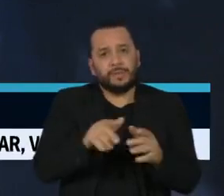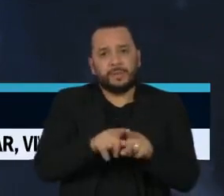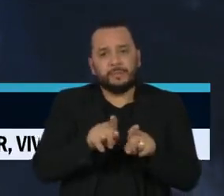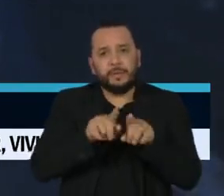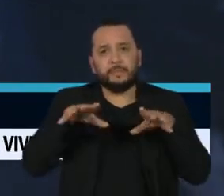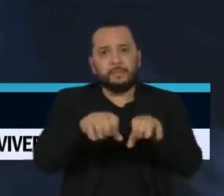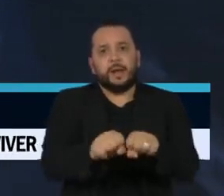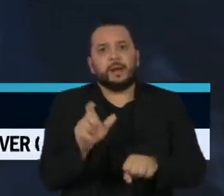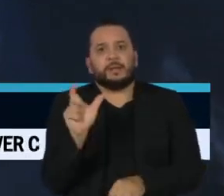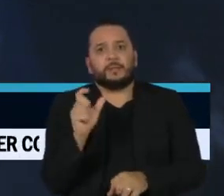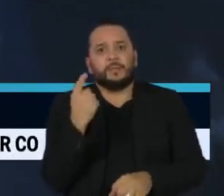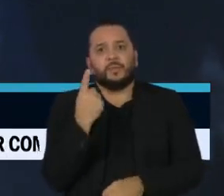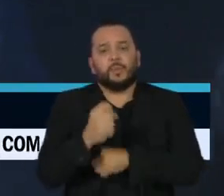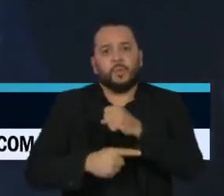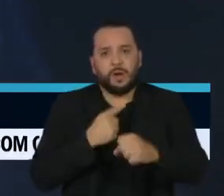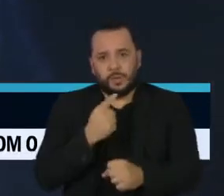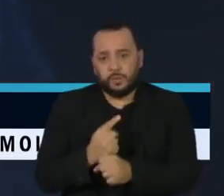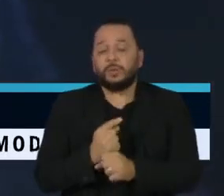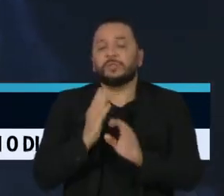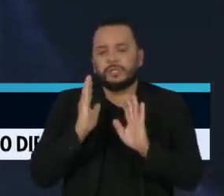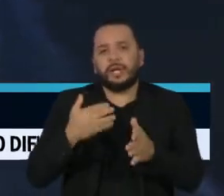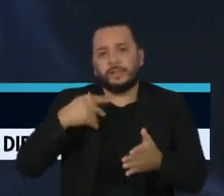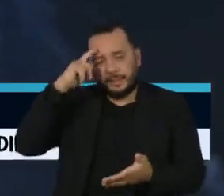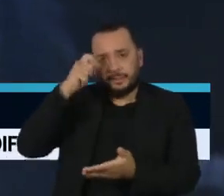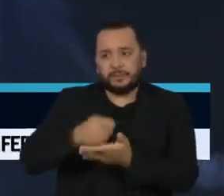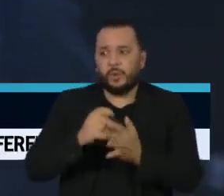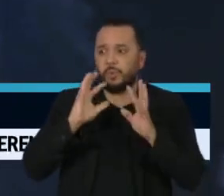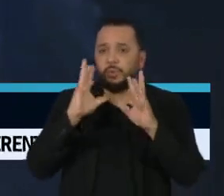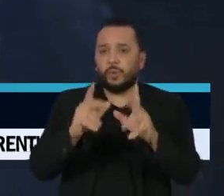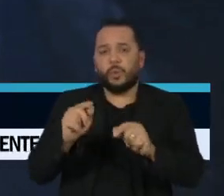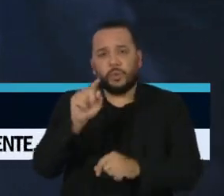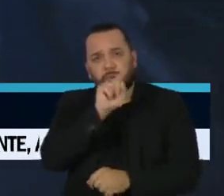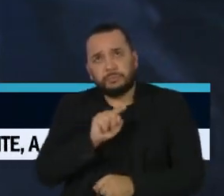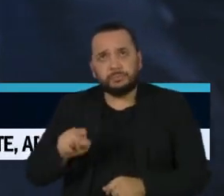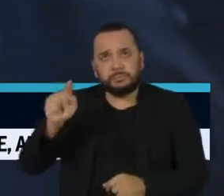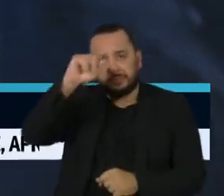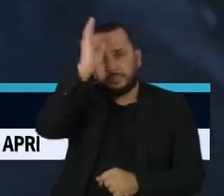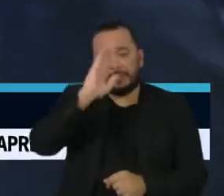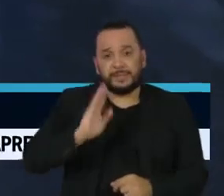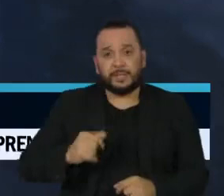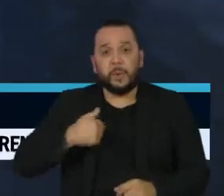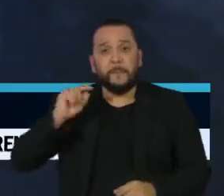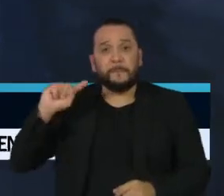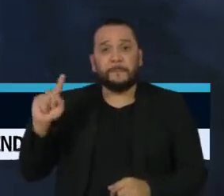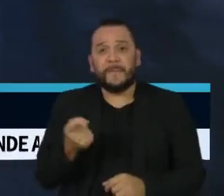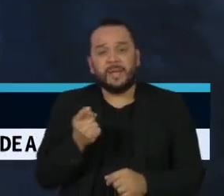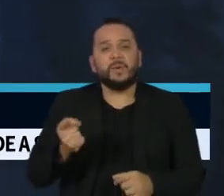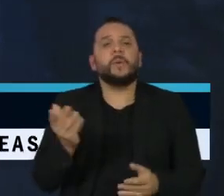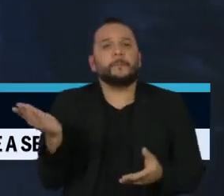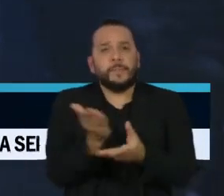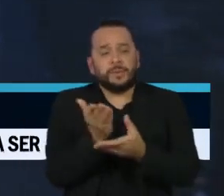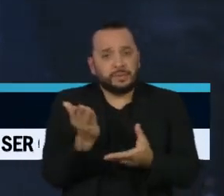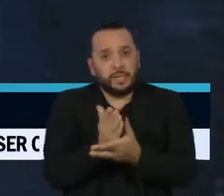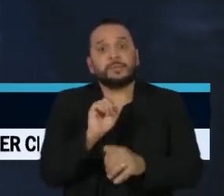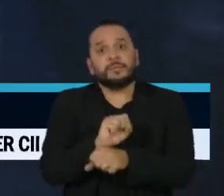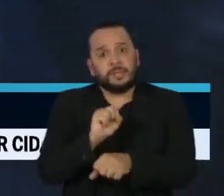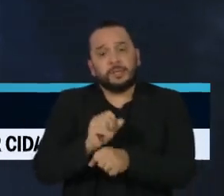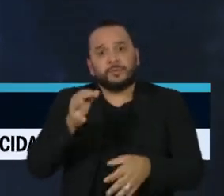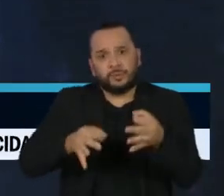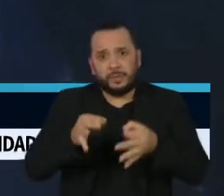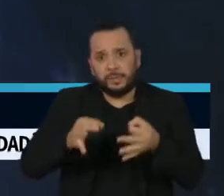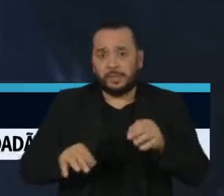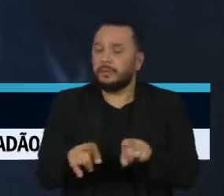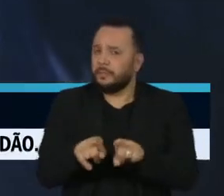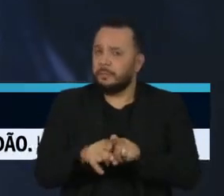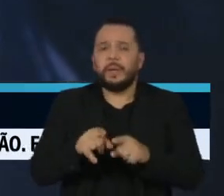deve ser seguida por todos os tribunais do país mais de mil processos esperavam por esse julgamento O colegiado também Manteve a proibição de